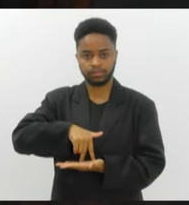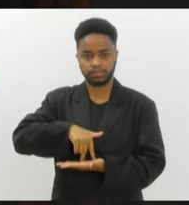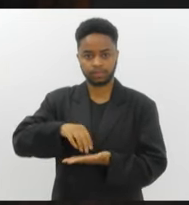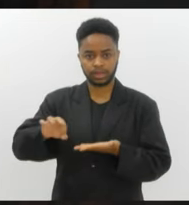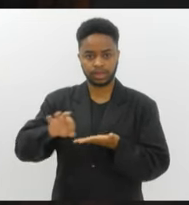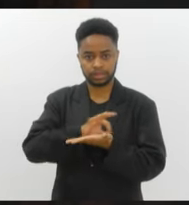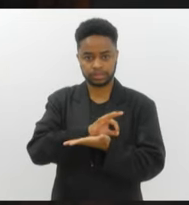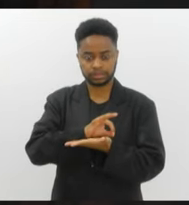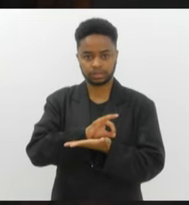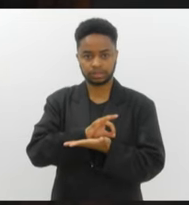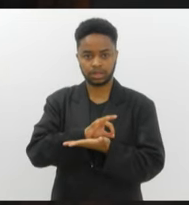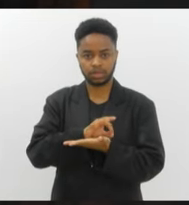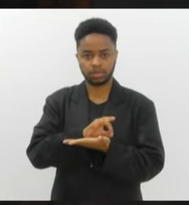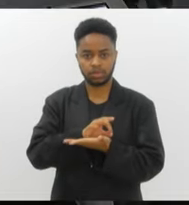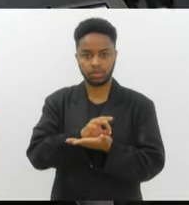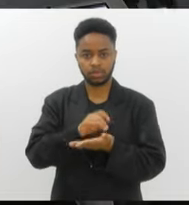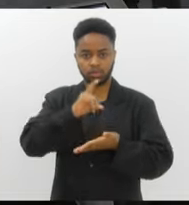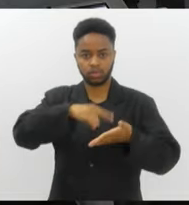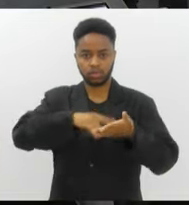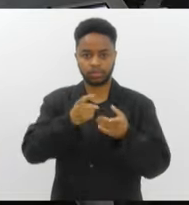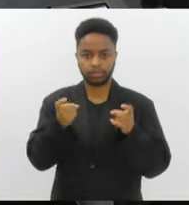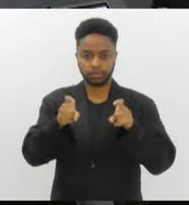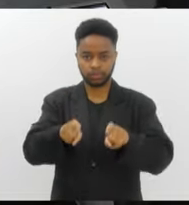assinatura do seu termo de posse.